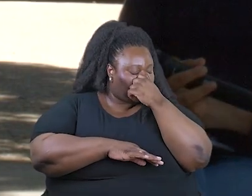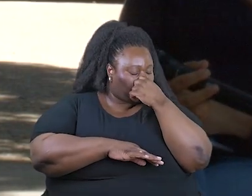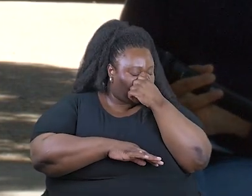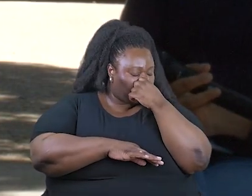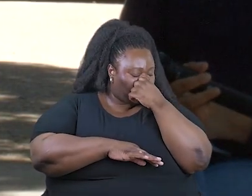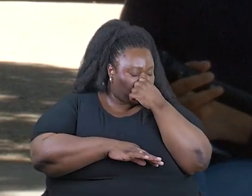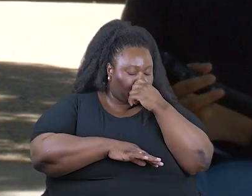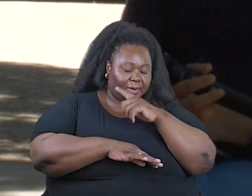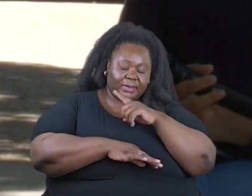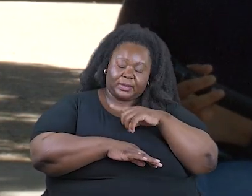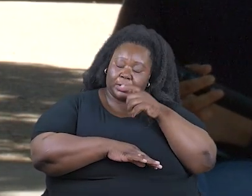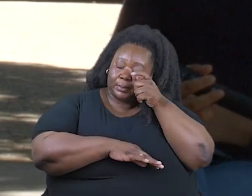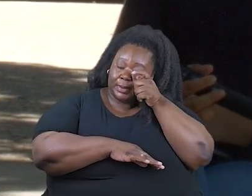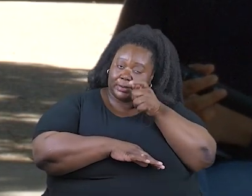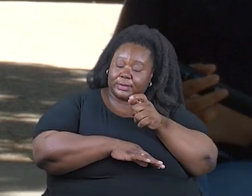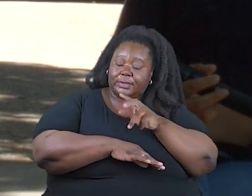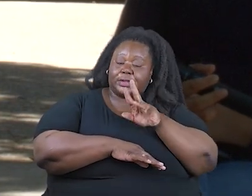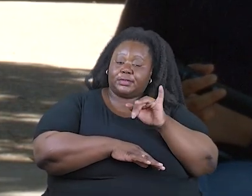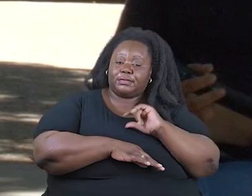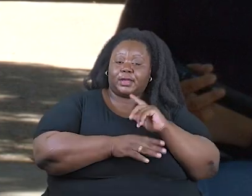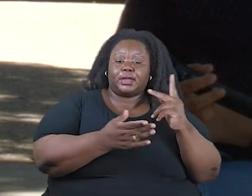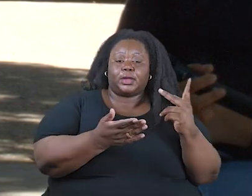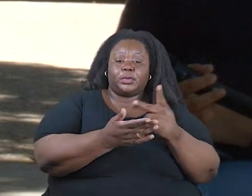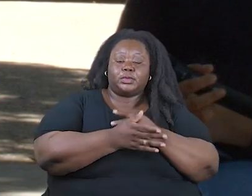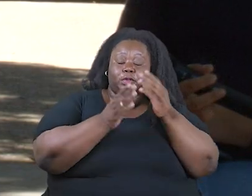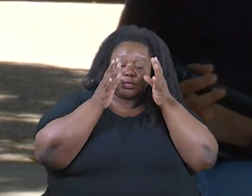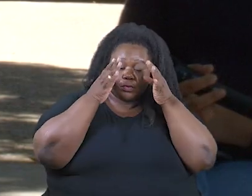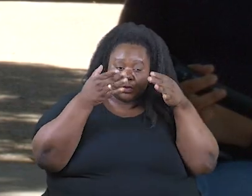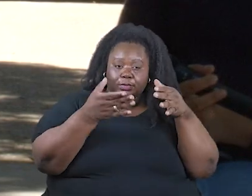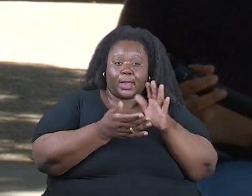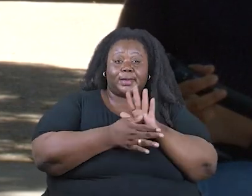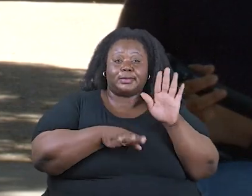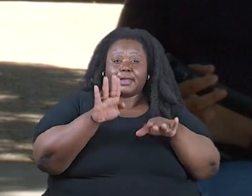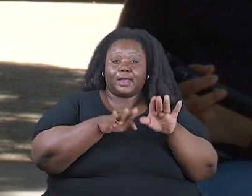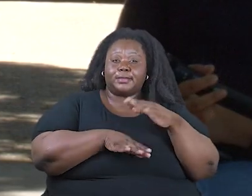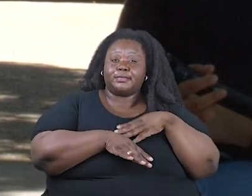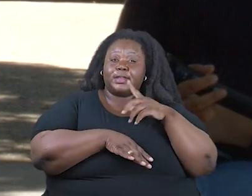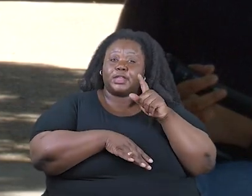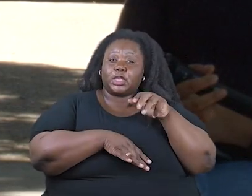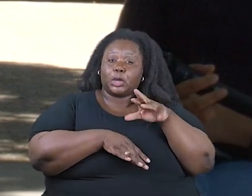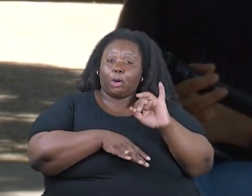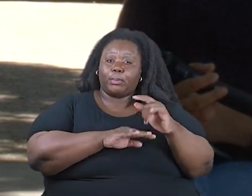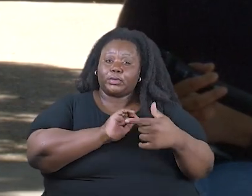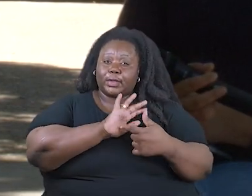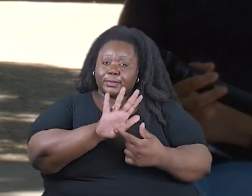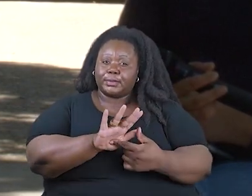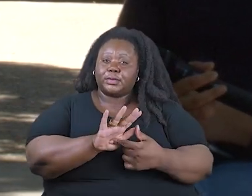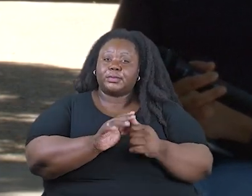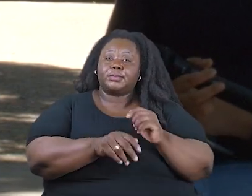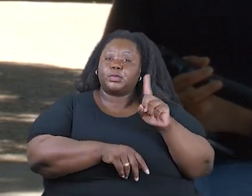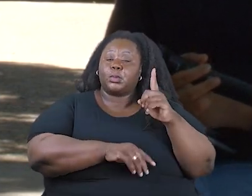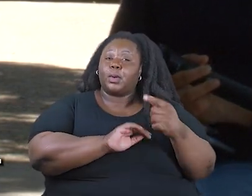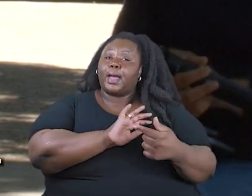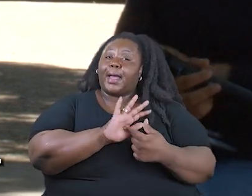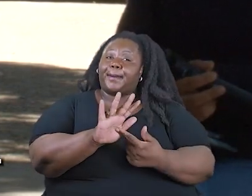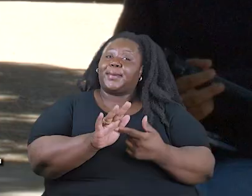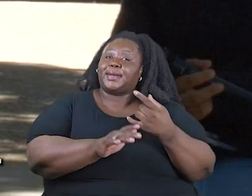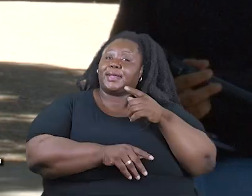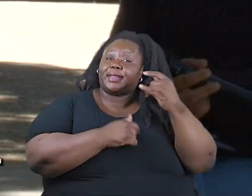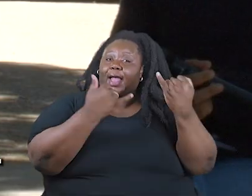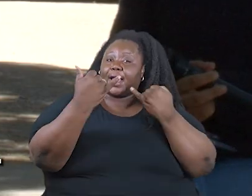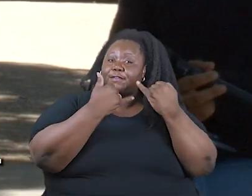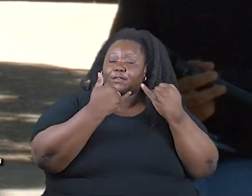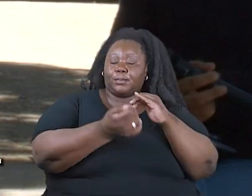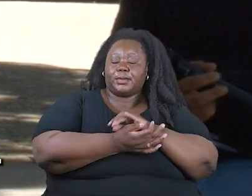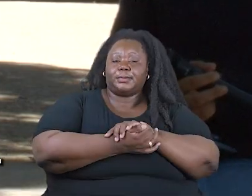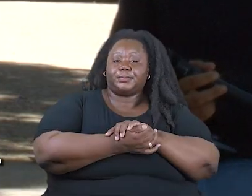uma atenção para isso, né? Que alguém vai se dedicar. Então, às vezes, o múltiplo é exposto, como eu falei, não aparece a informação